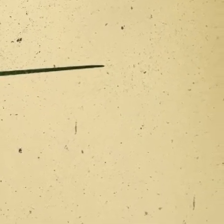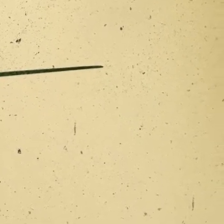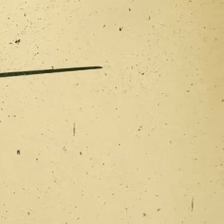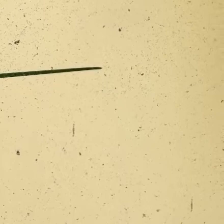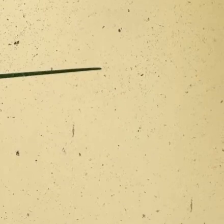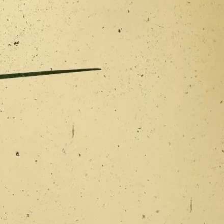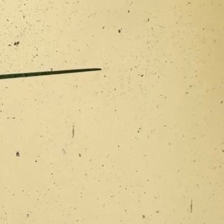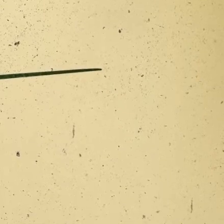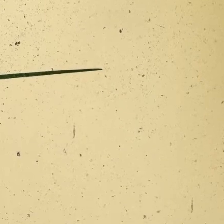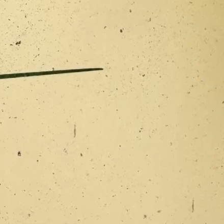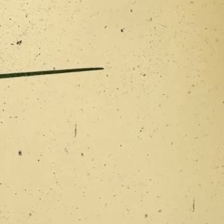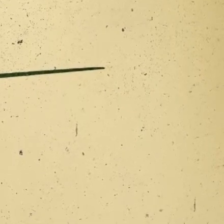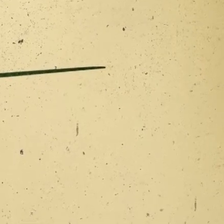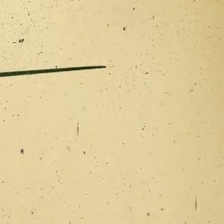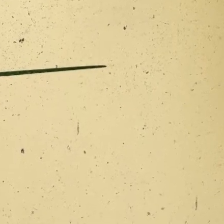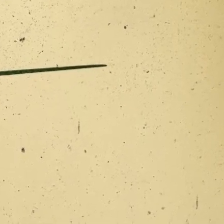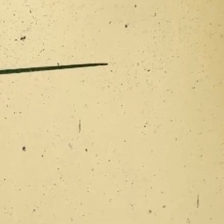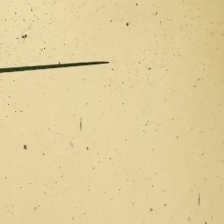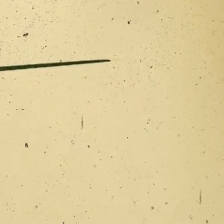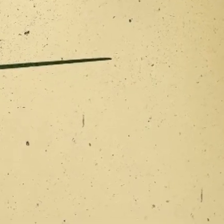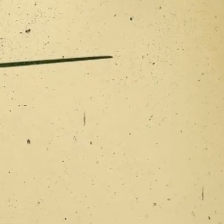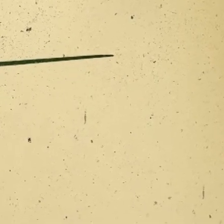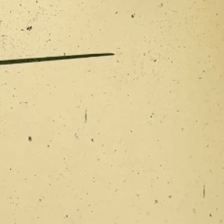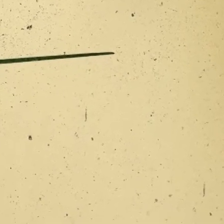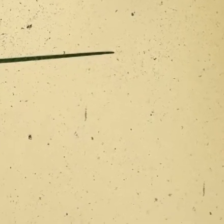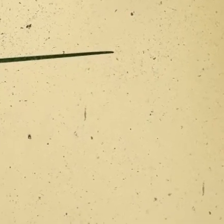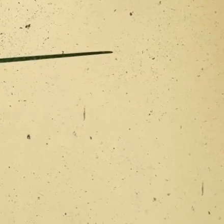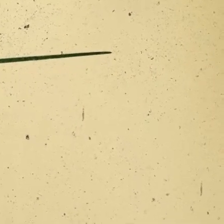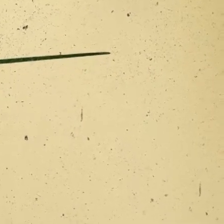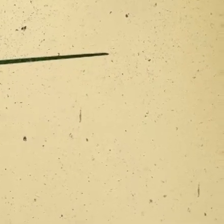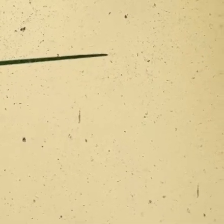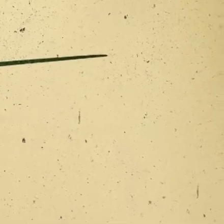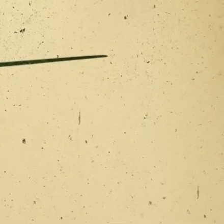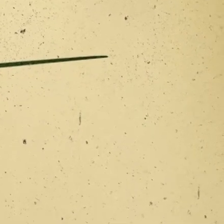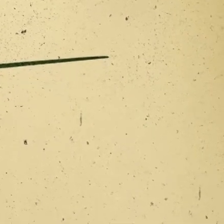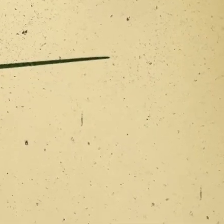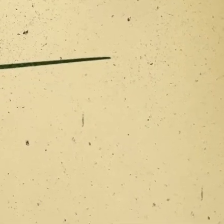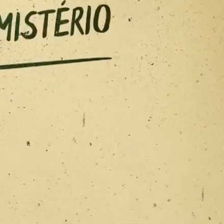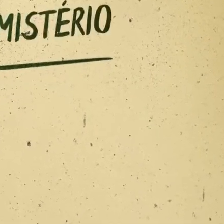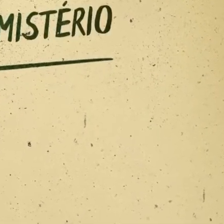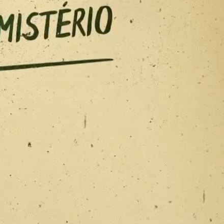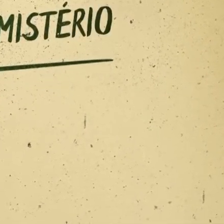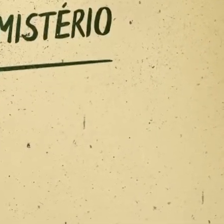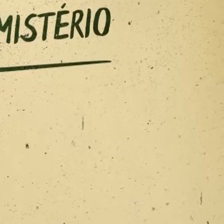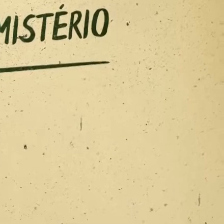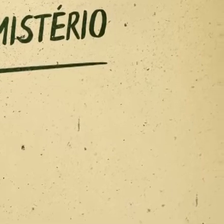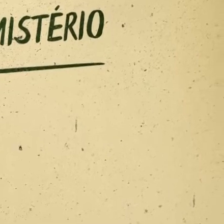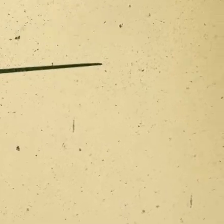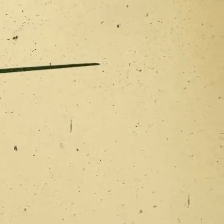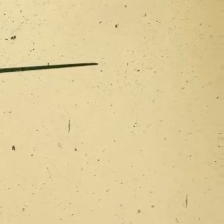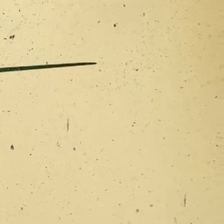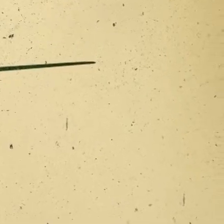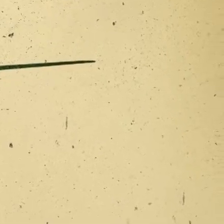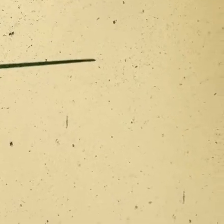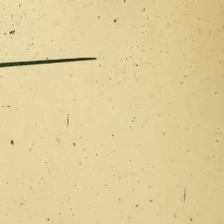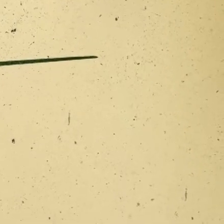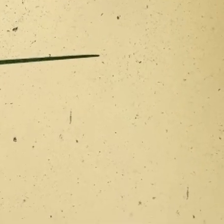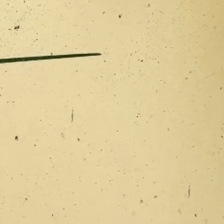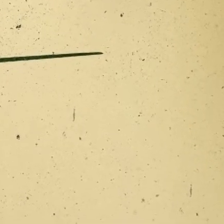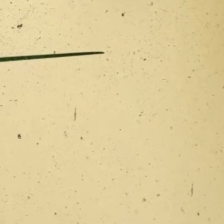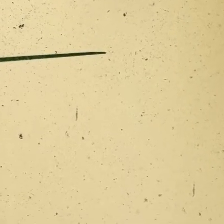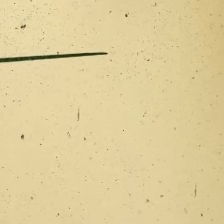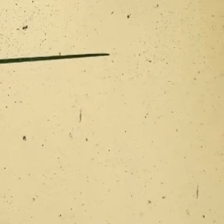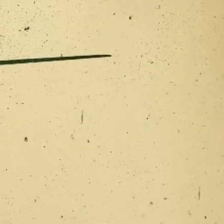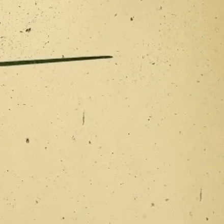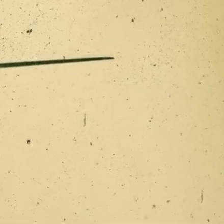Pessoal, o caso é sério, esse tal vírus corona. Mas Caruaru é durona e prevenir não tem mistério. Lave bastante a